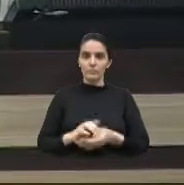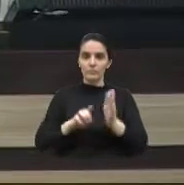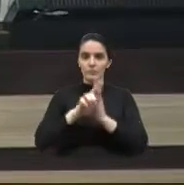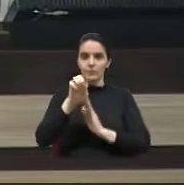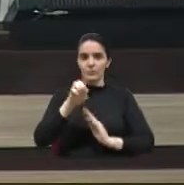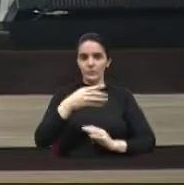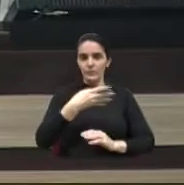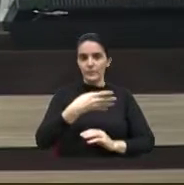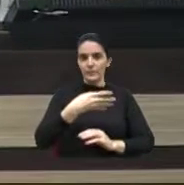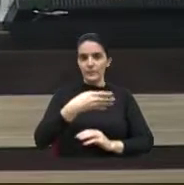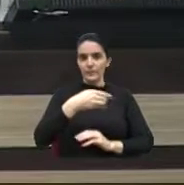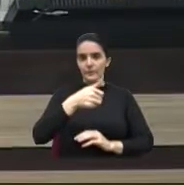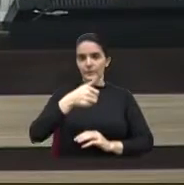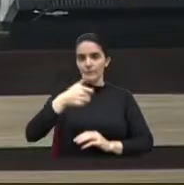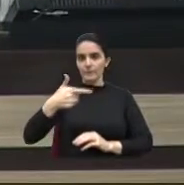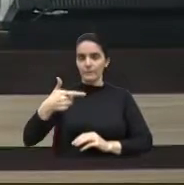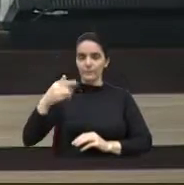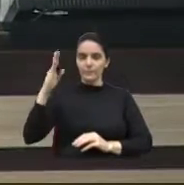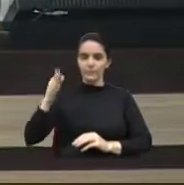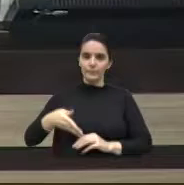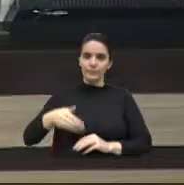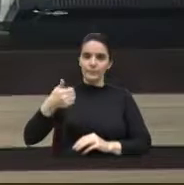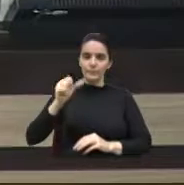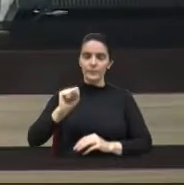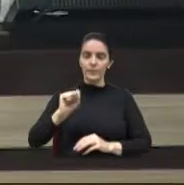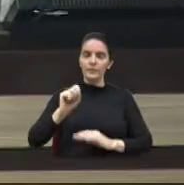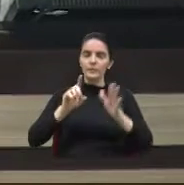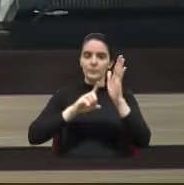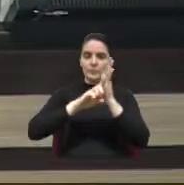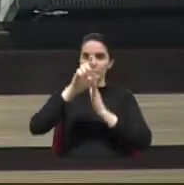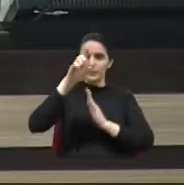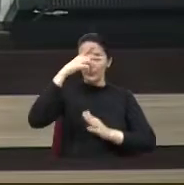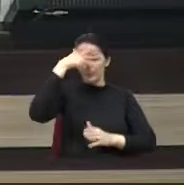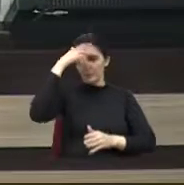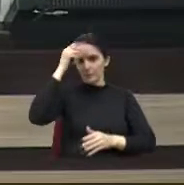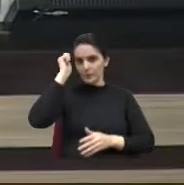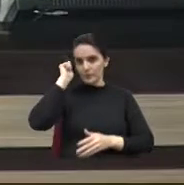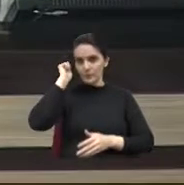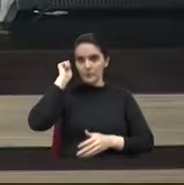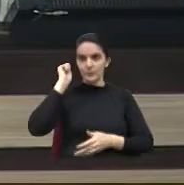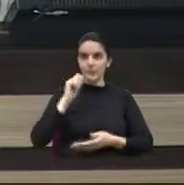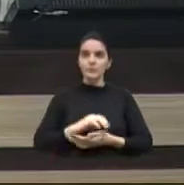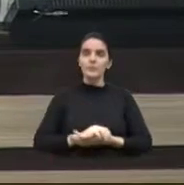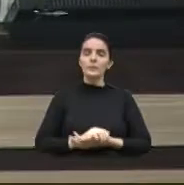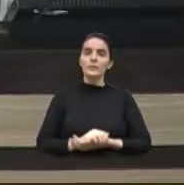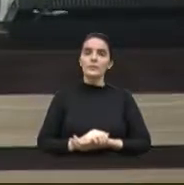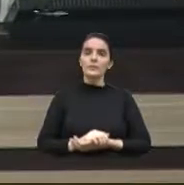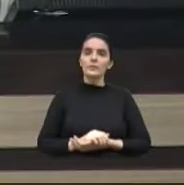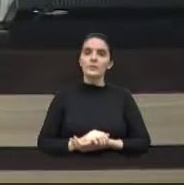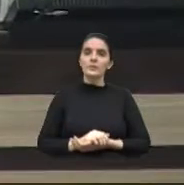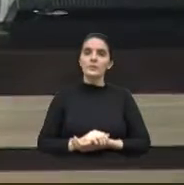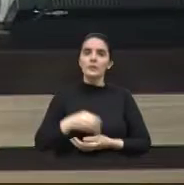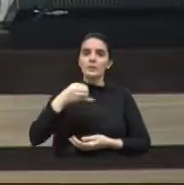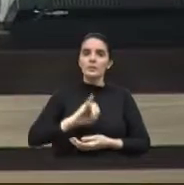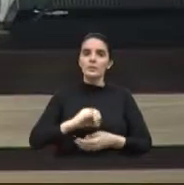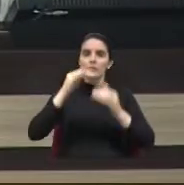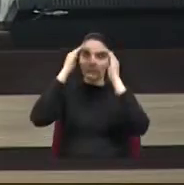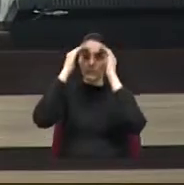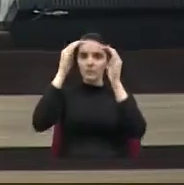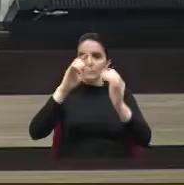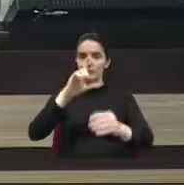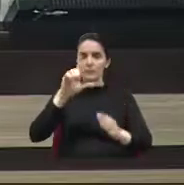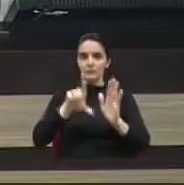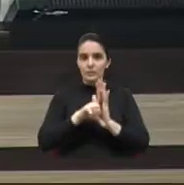Requerimento número 412, 2018. Requer informações ao Poder Executivo quanto ao cumprimento da Lei Municipal